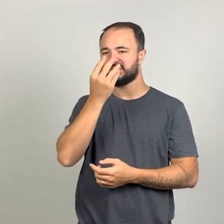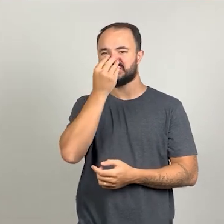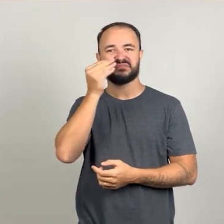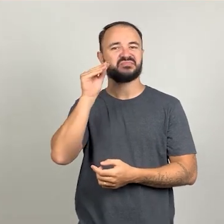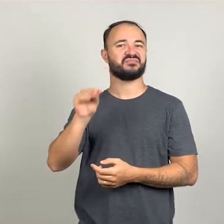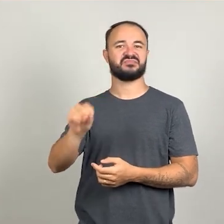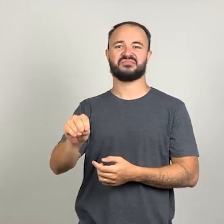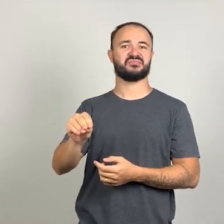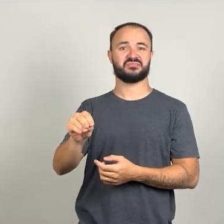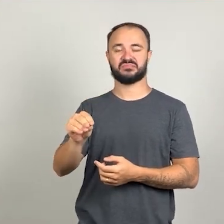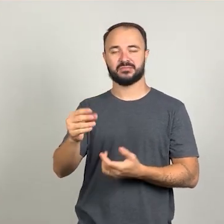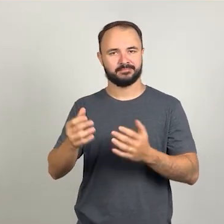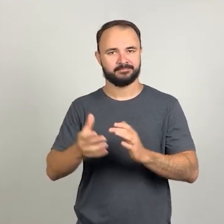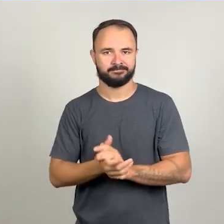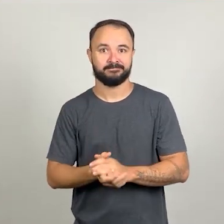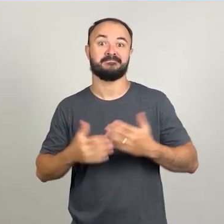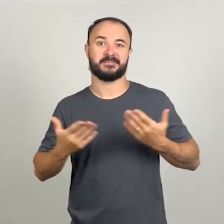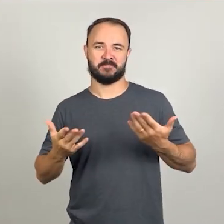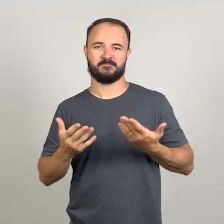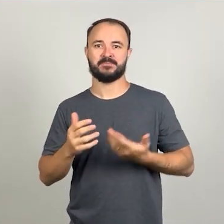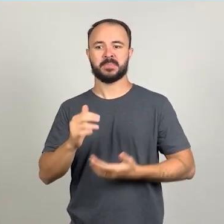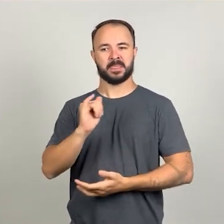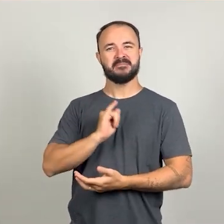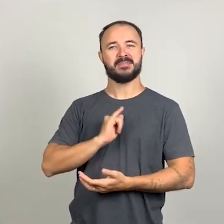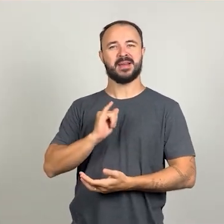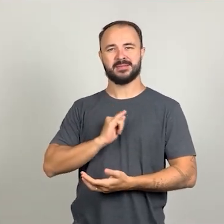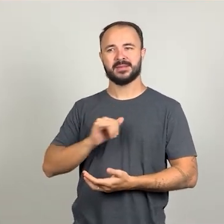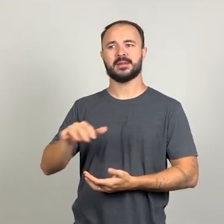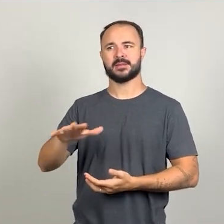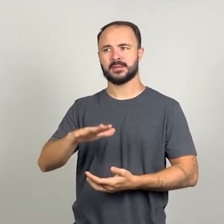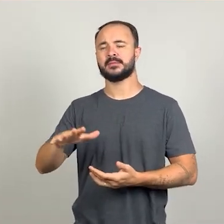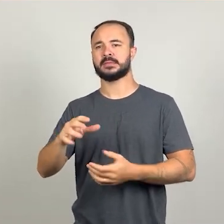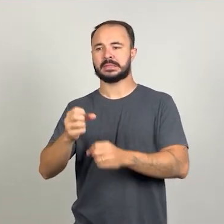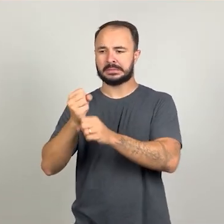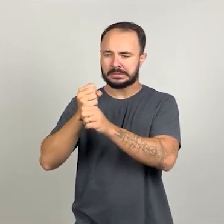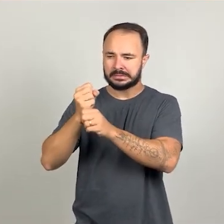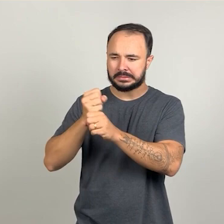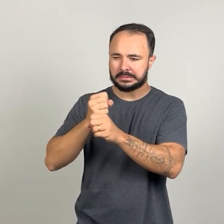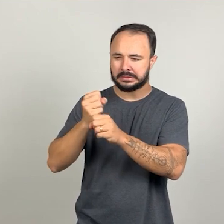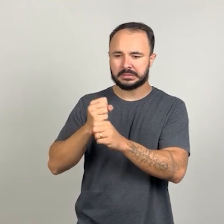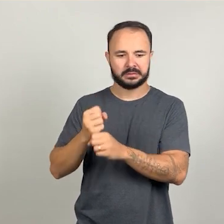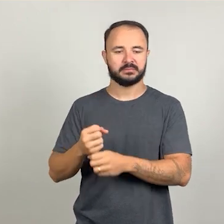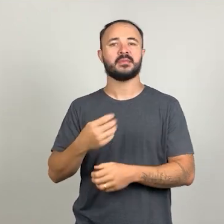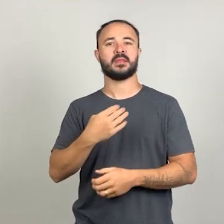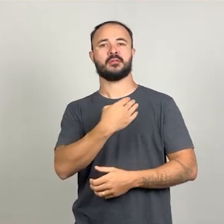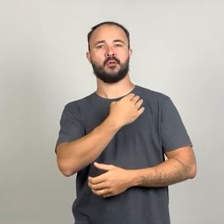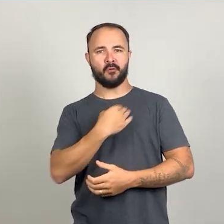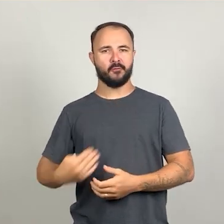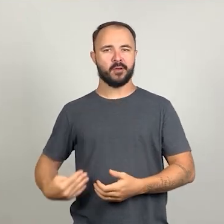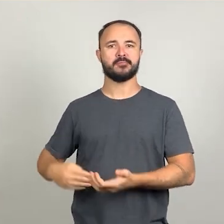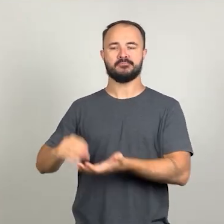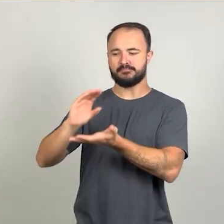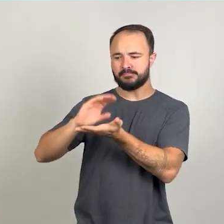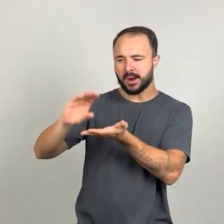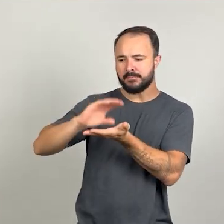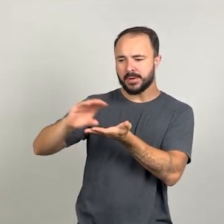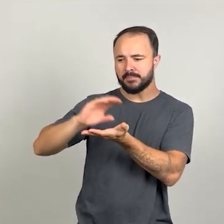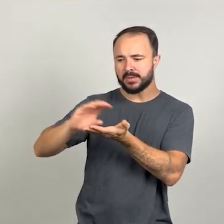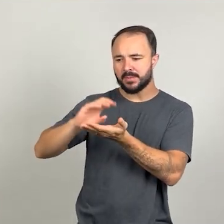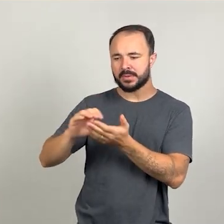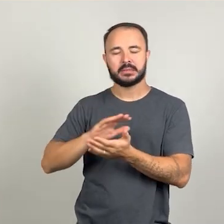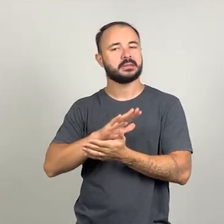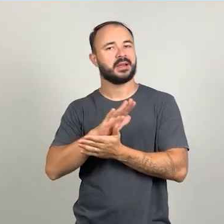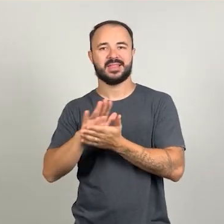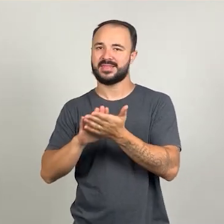Imperatriz, ela passou muito tempo sem receber investimentos do governo estadual. Tá? Por isso